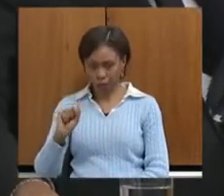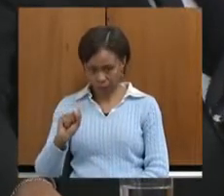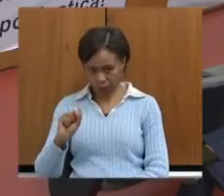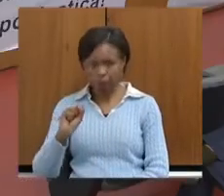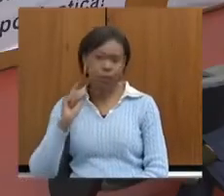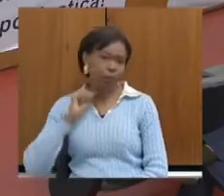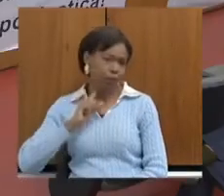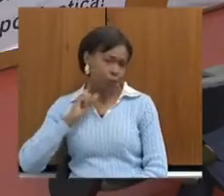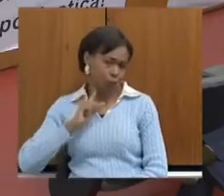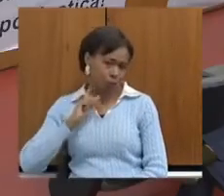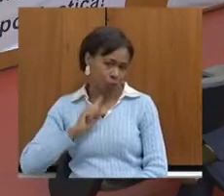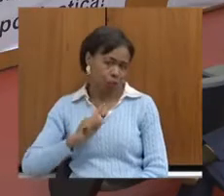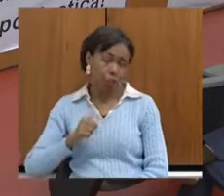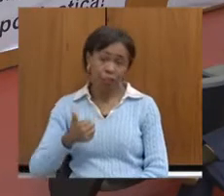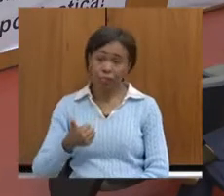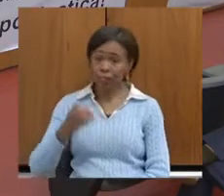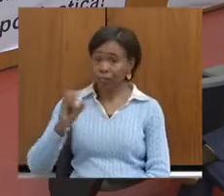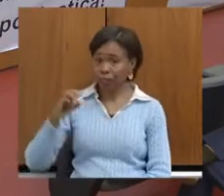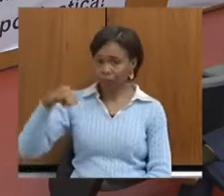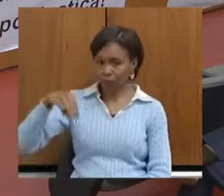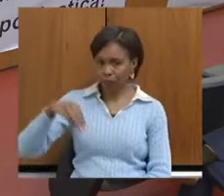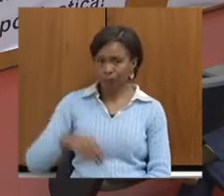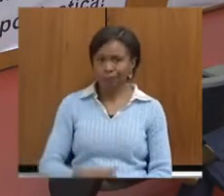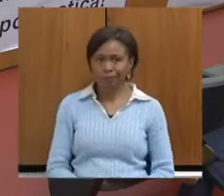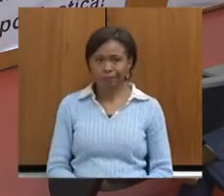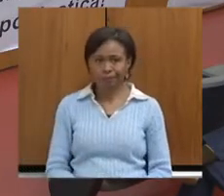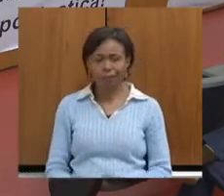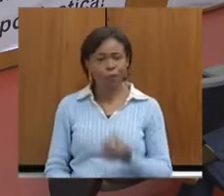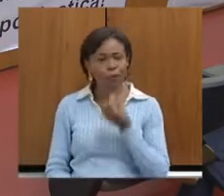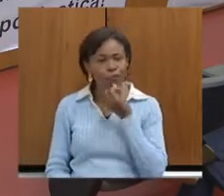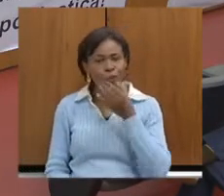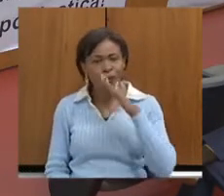Gerais que disporá de dez minutos